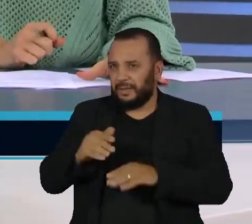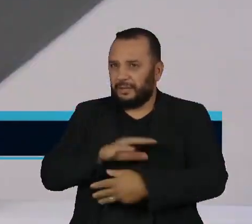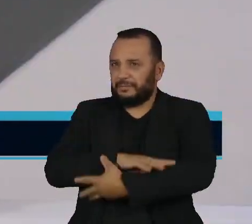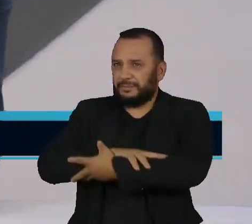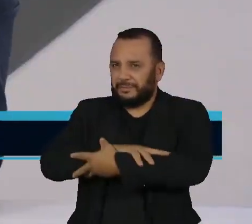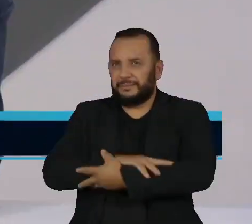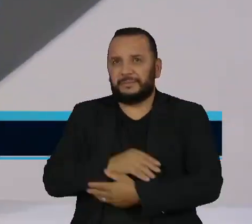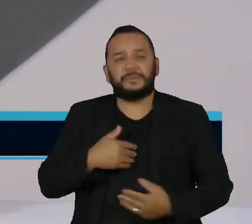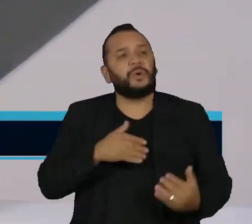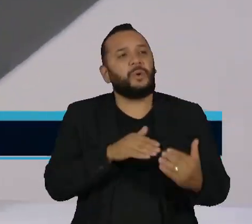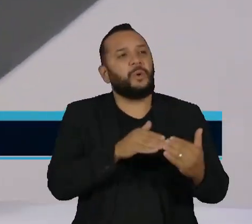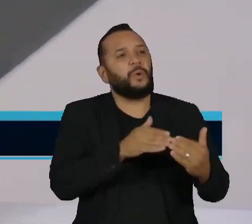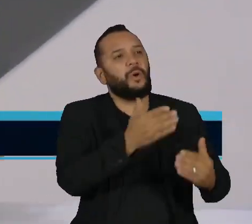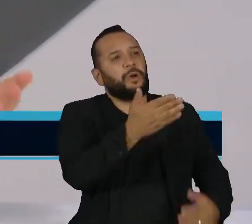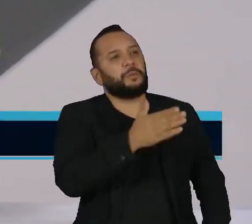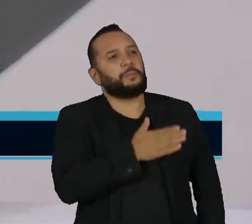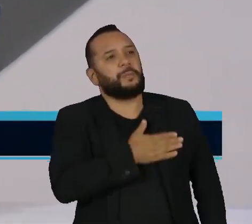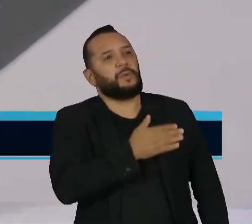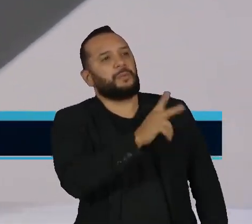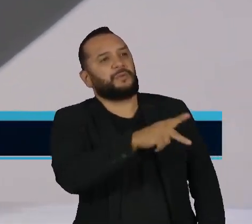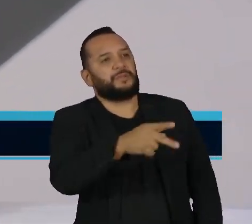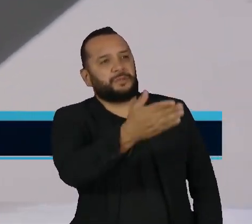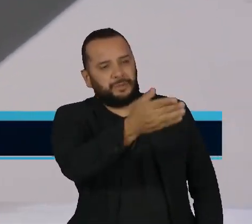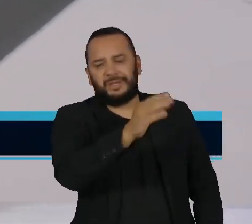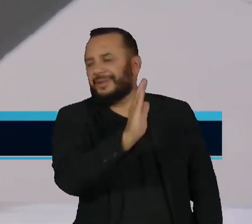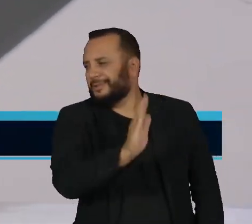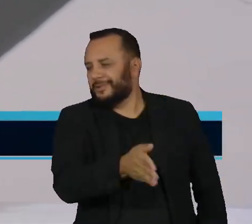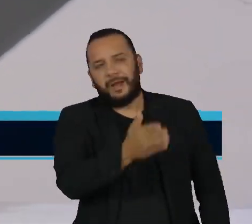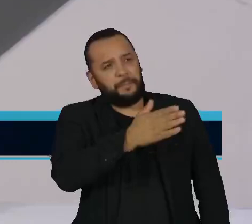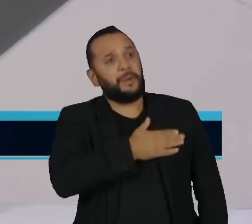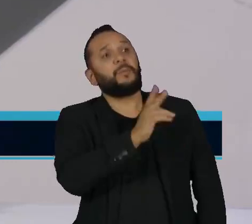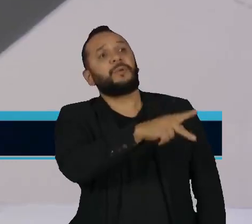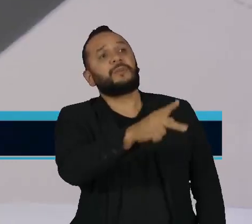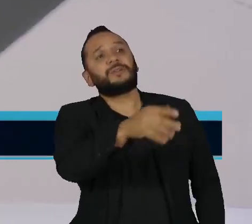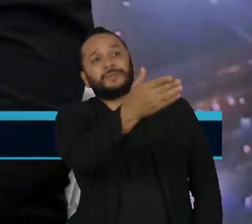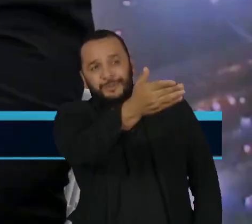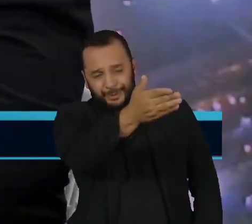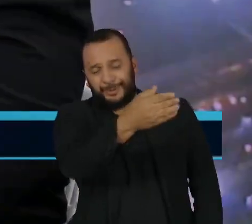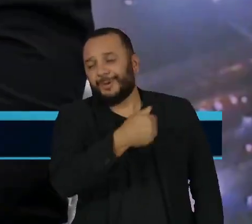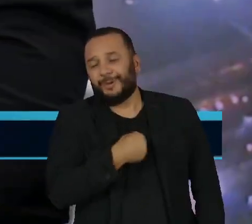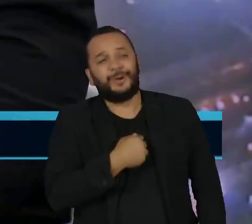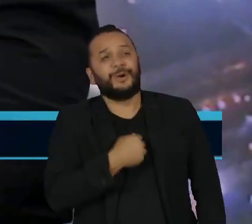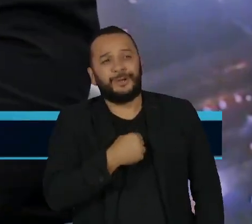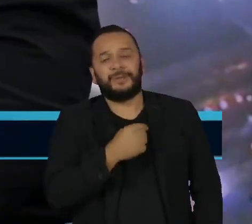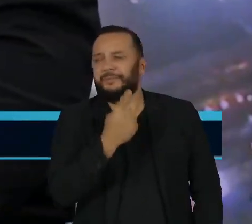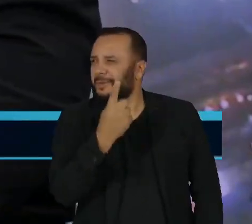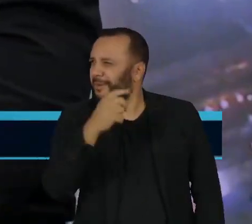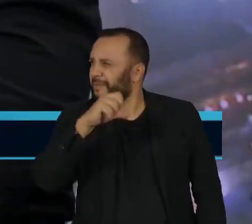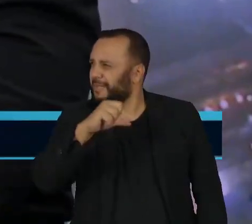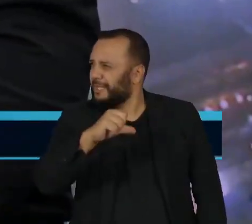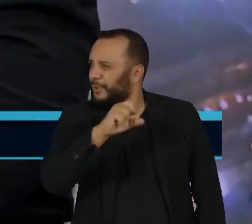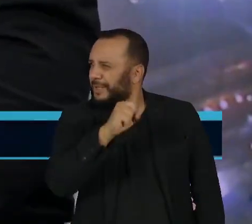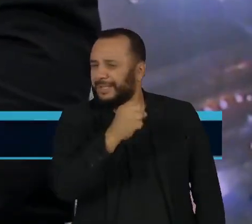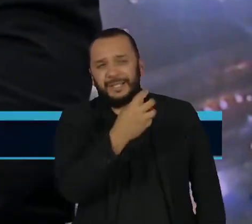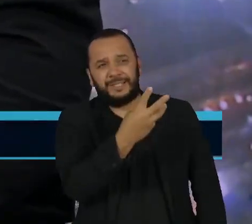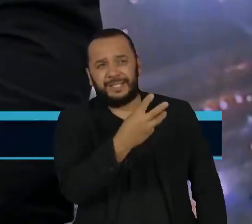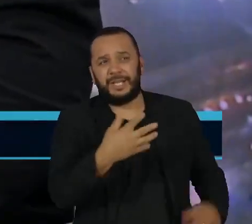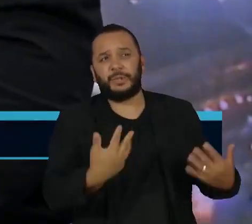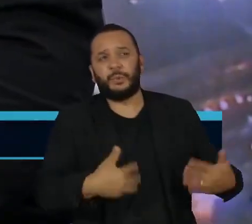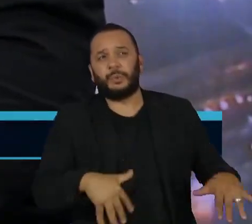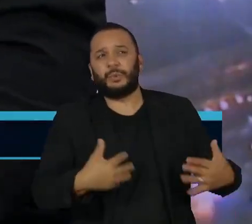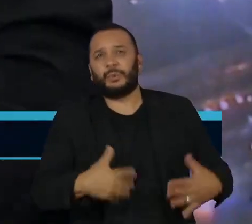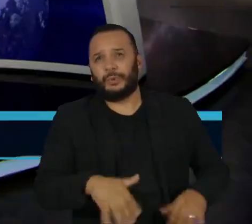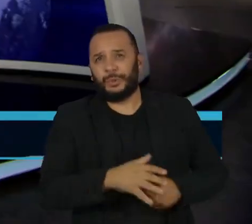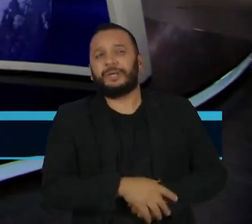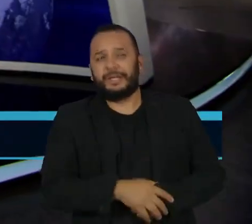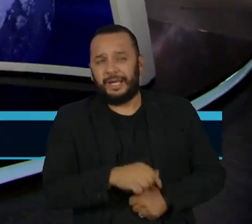com o meu professor, que foi meu professor em 83. Faz tempo, então. Eu pareço mais velho que